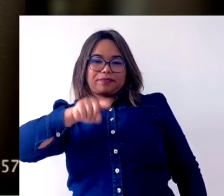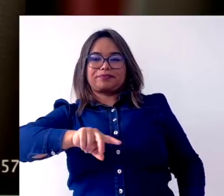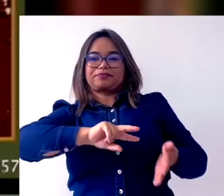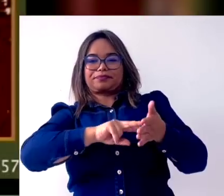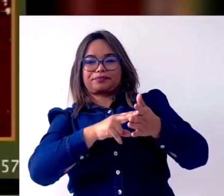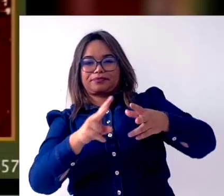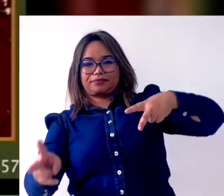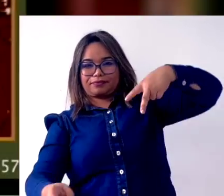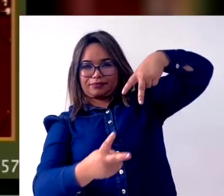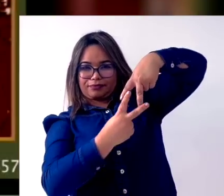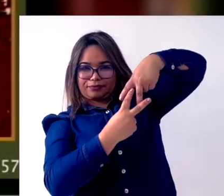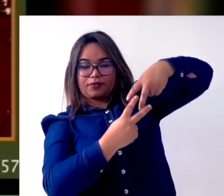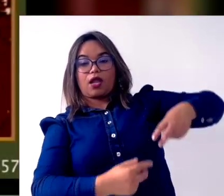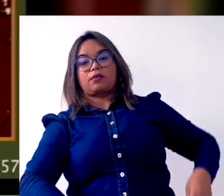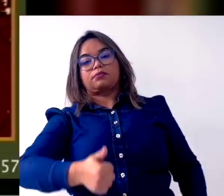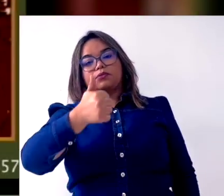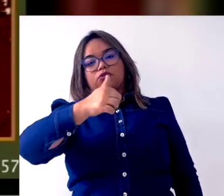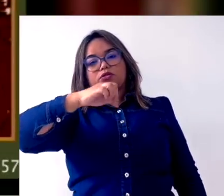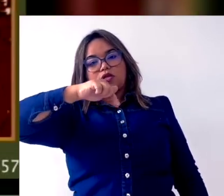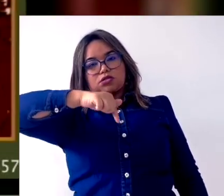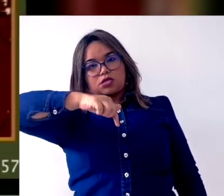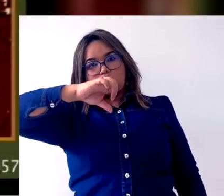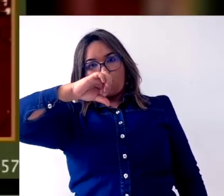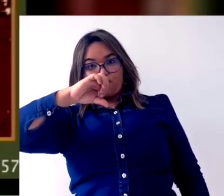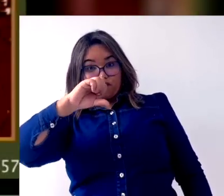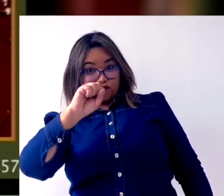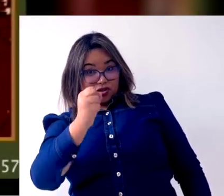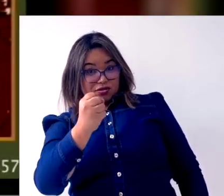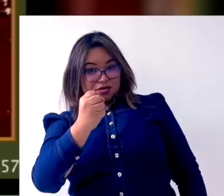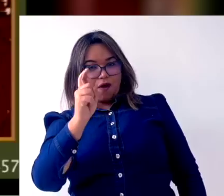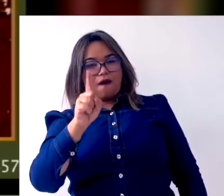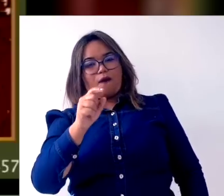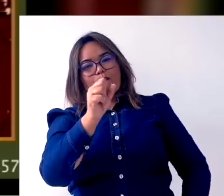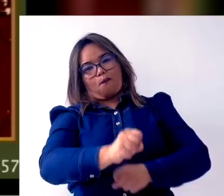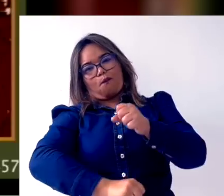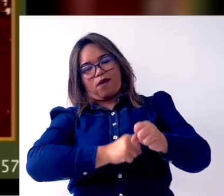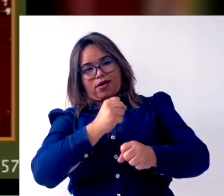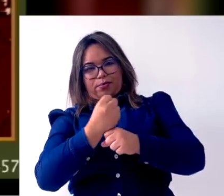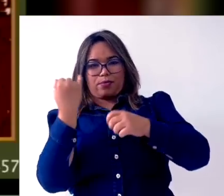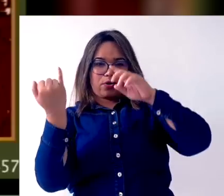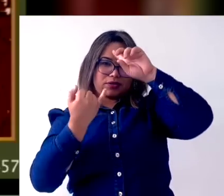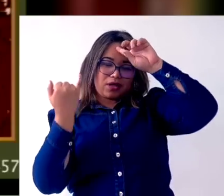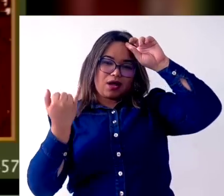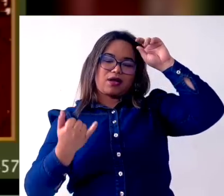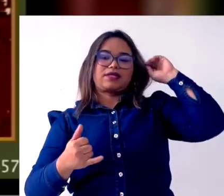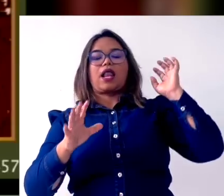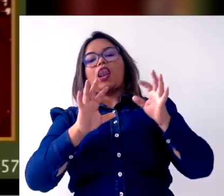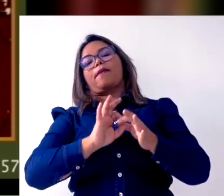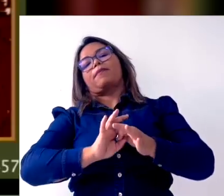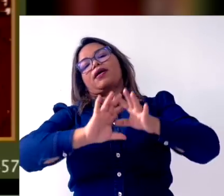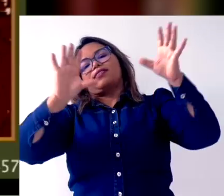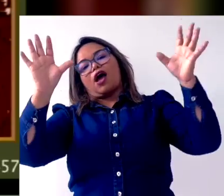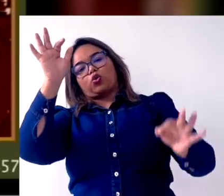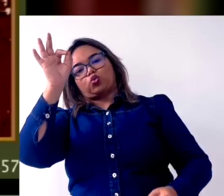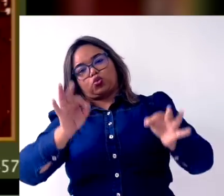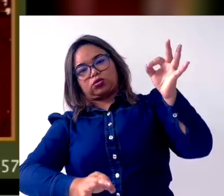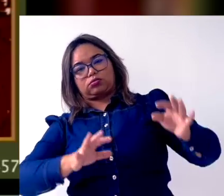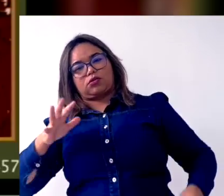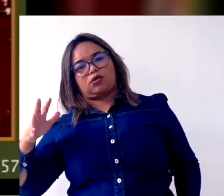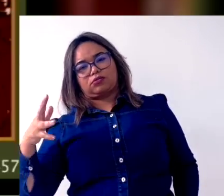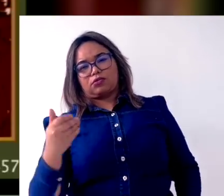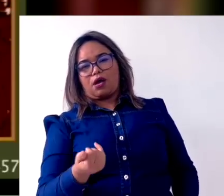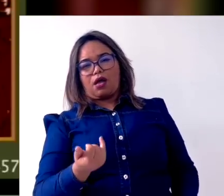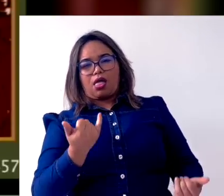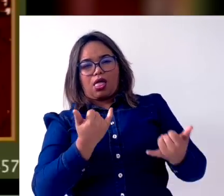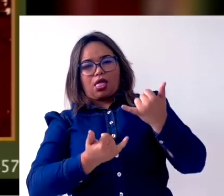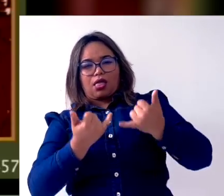1798 é uma data muito importante. Liberdade e justiça para todos. Esse é o princípio que o faz parecer um